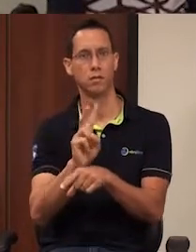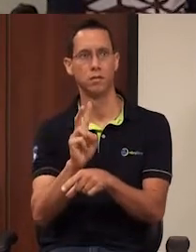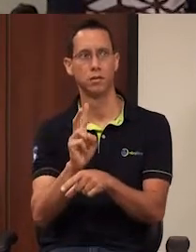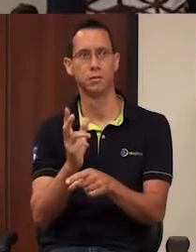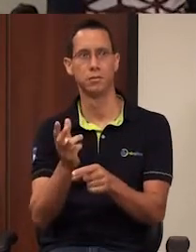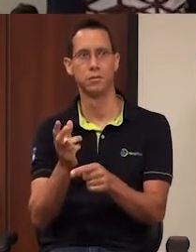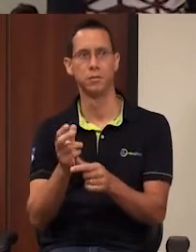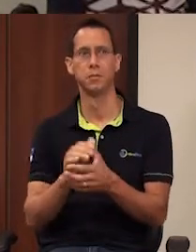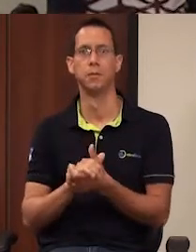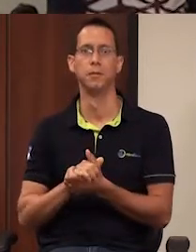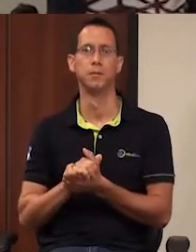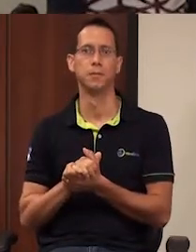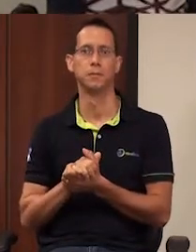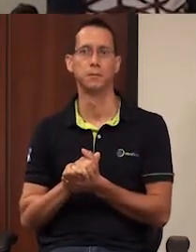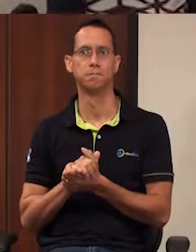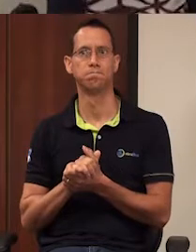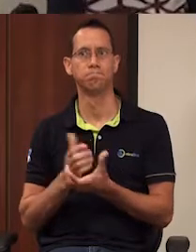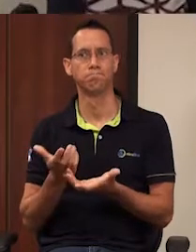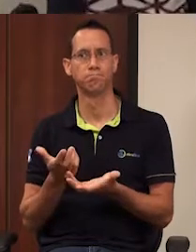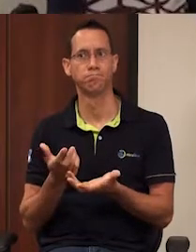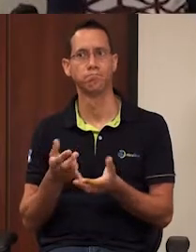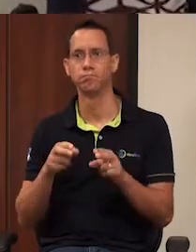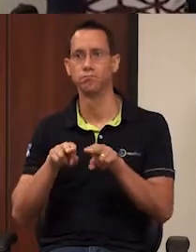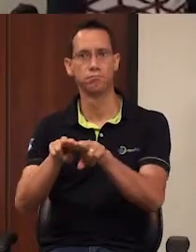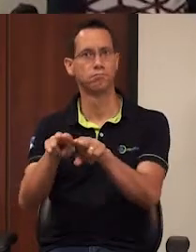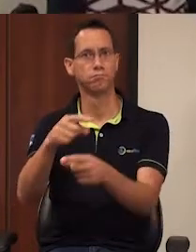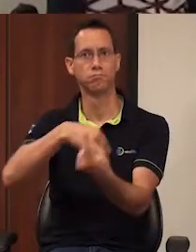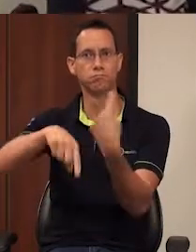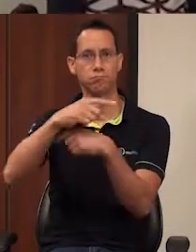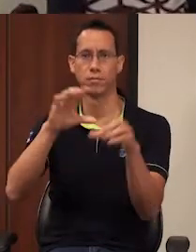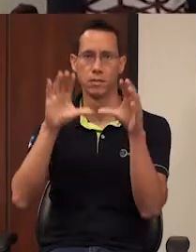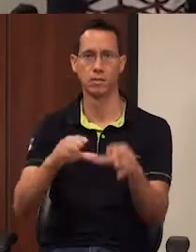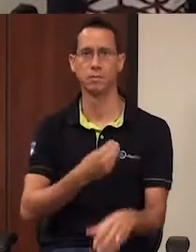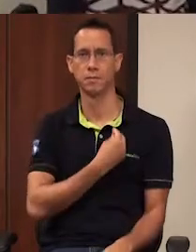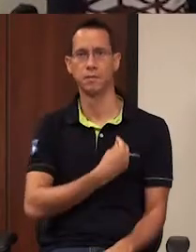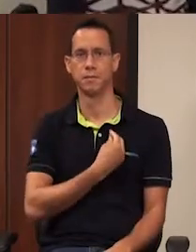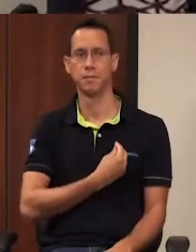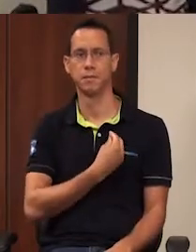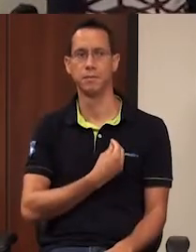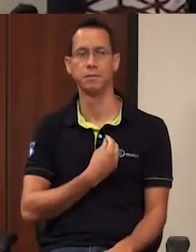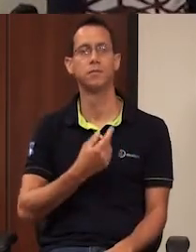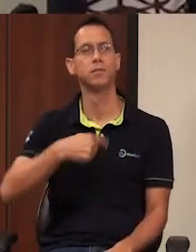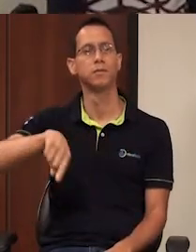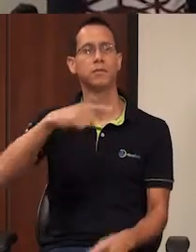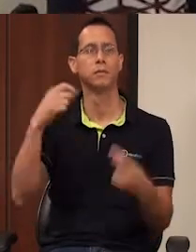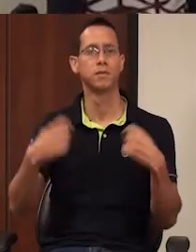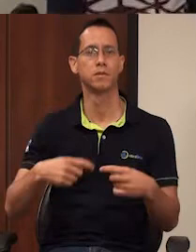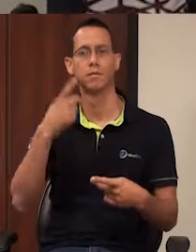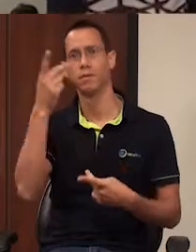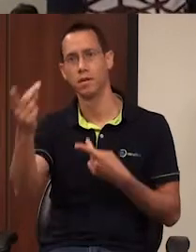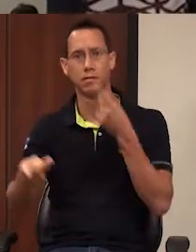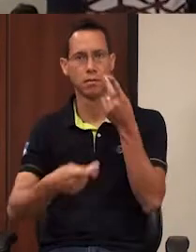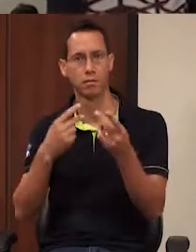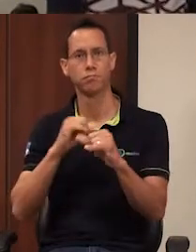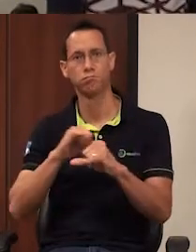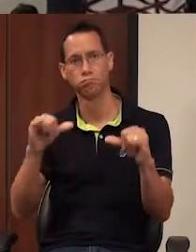relação inerente à vida, que é uma relação sexual, né? Então nós precisamos falar mais